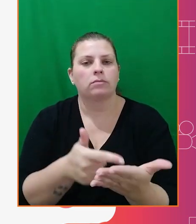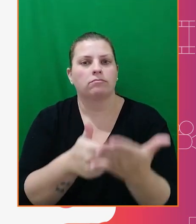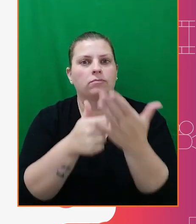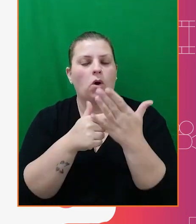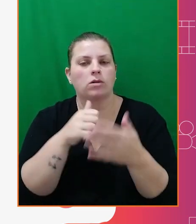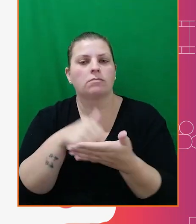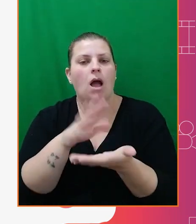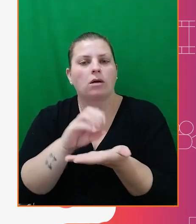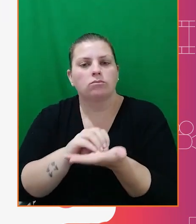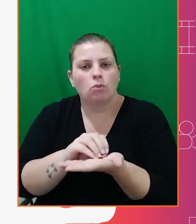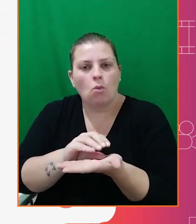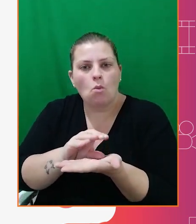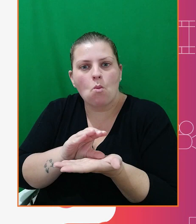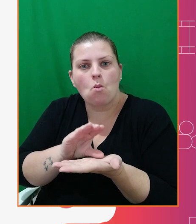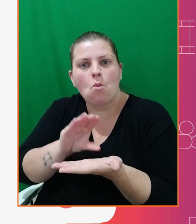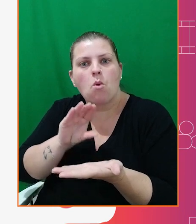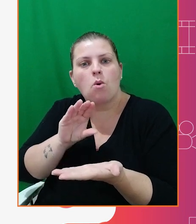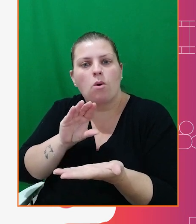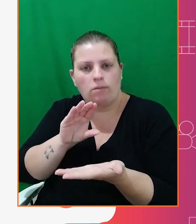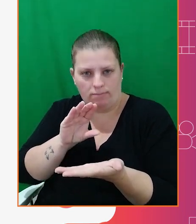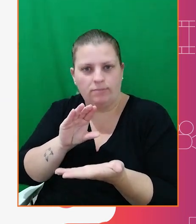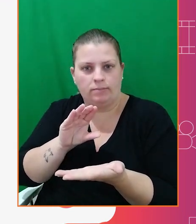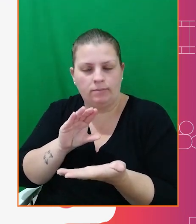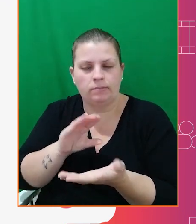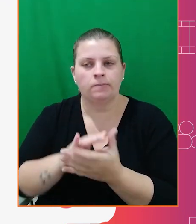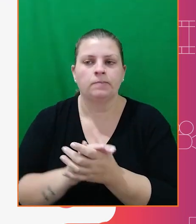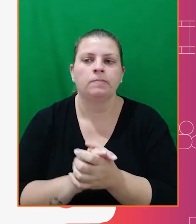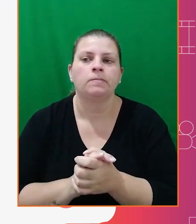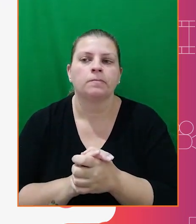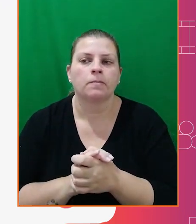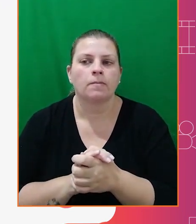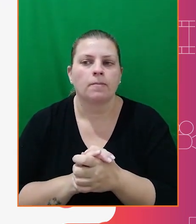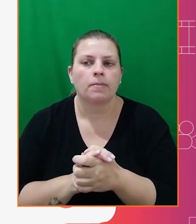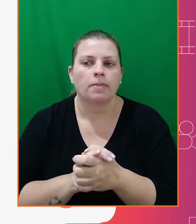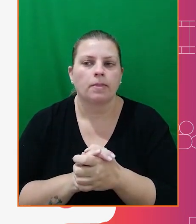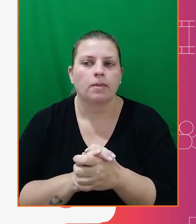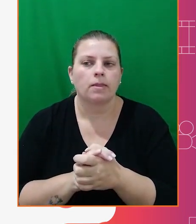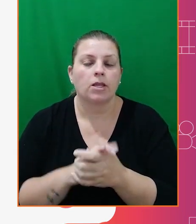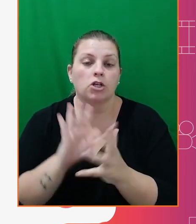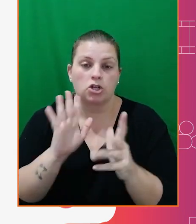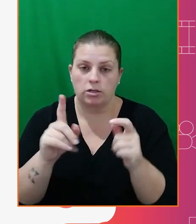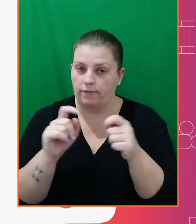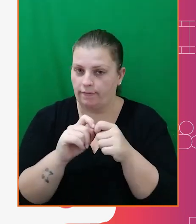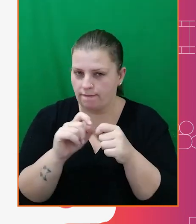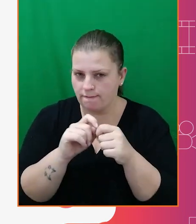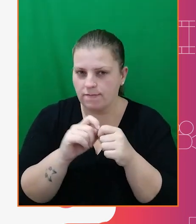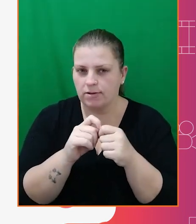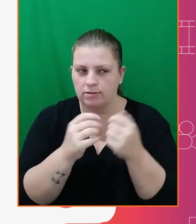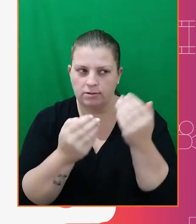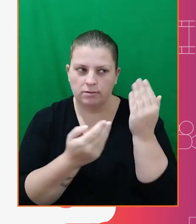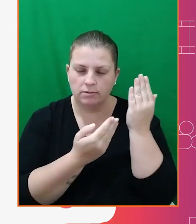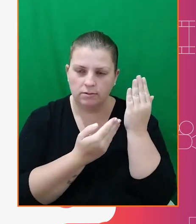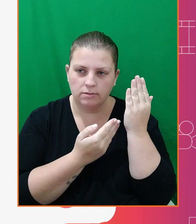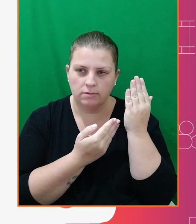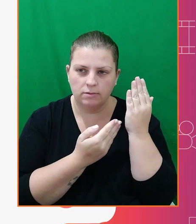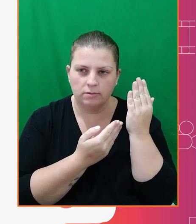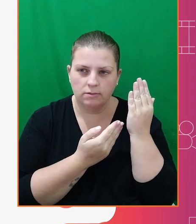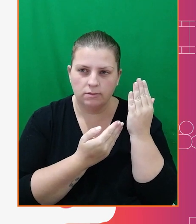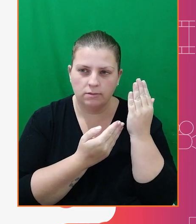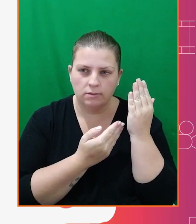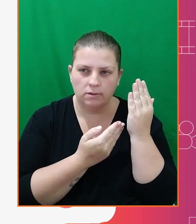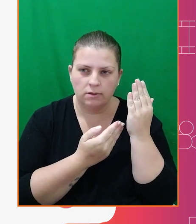para o seu desenho. Depois de fazer alguns contornos principais e ressaltar algumas sombras, faça